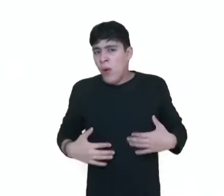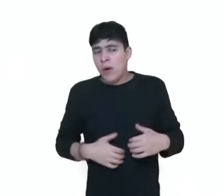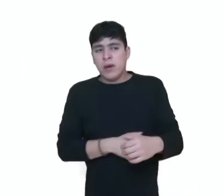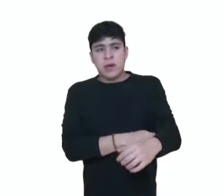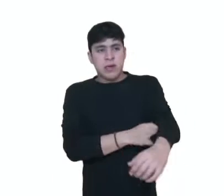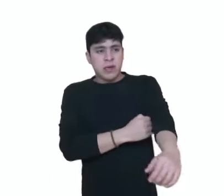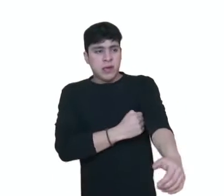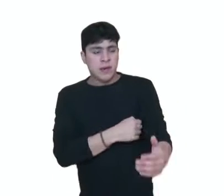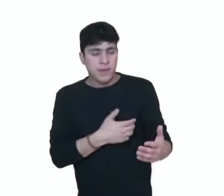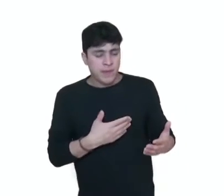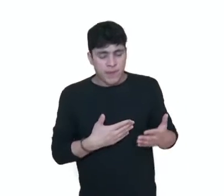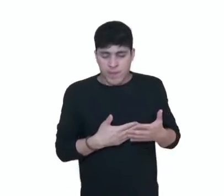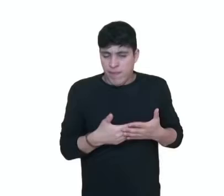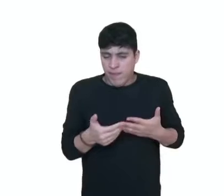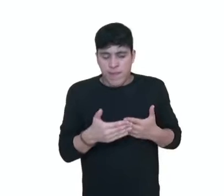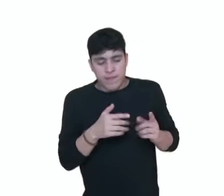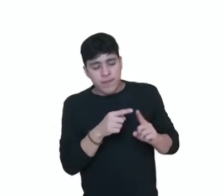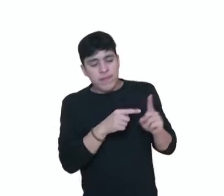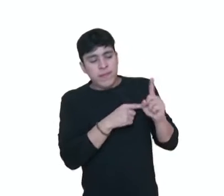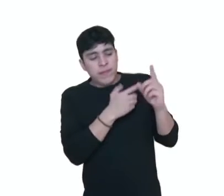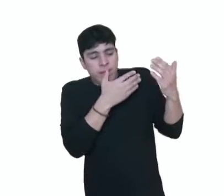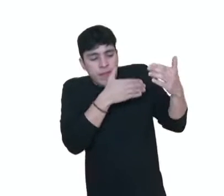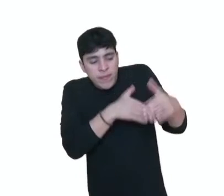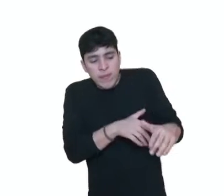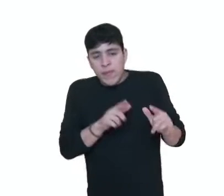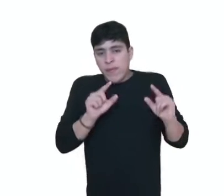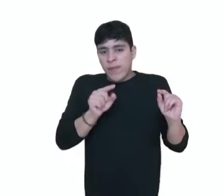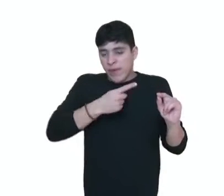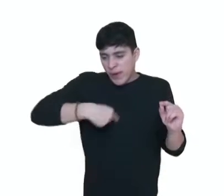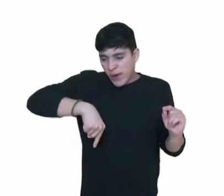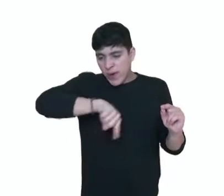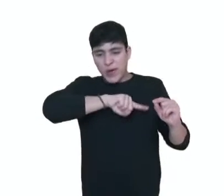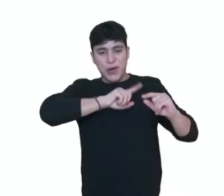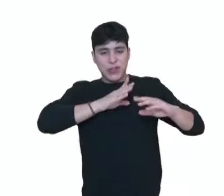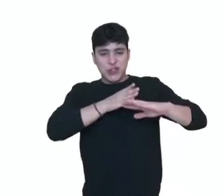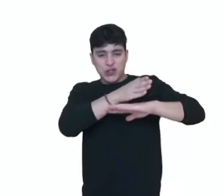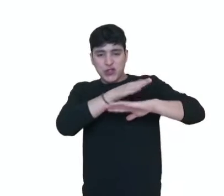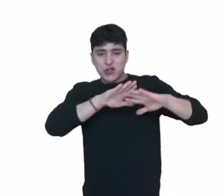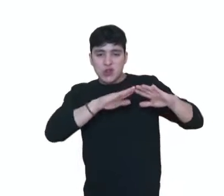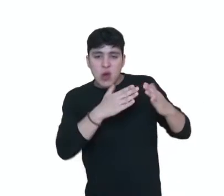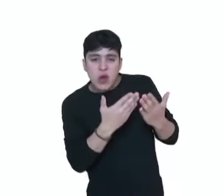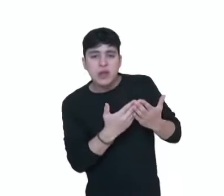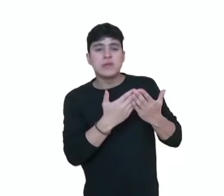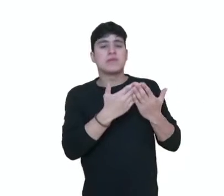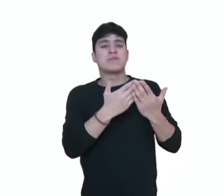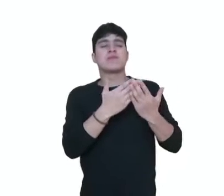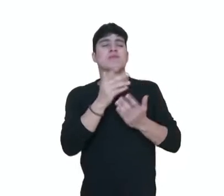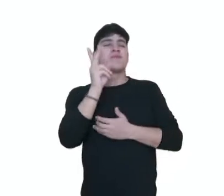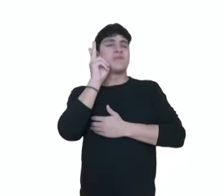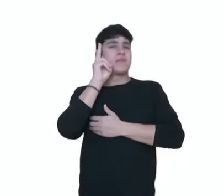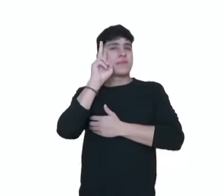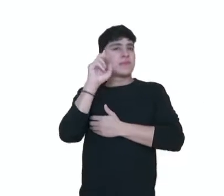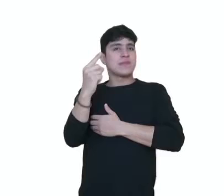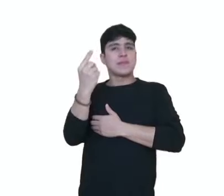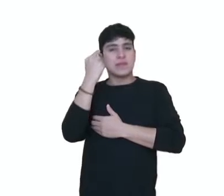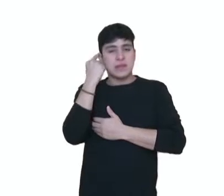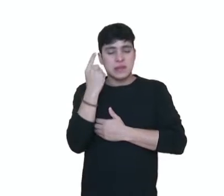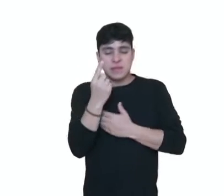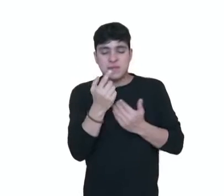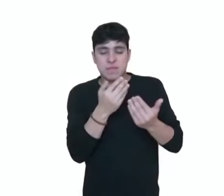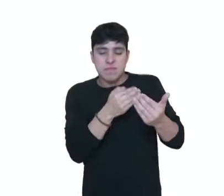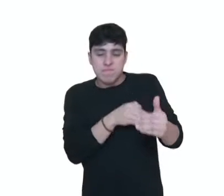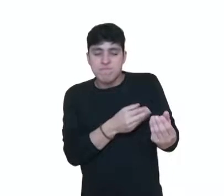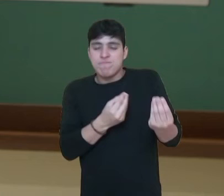Independentemente do tipo de prova, todos nós que estamos ou já frequentamos a escola temos alguma lembrança de alguma avaliação que nos